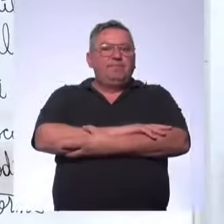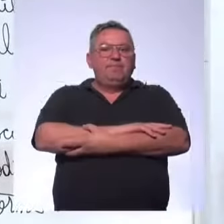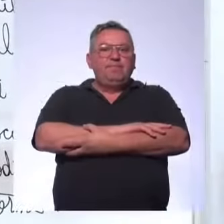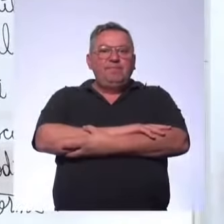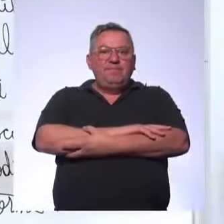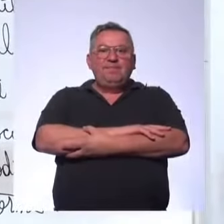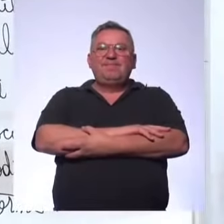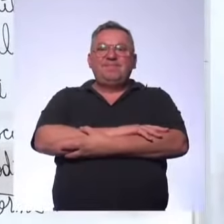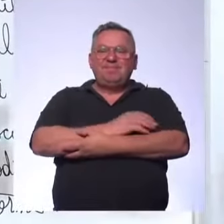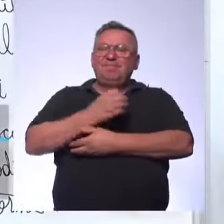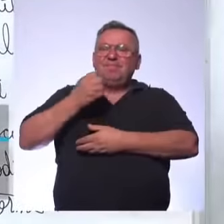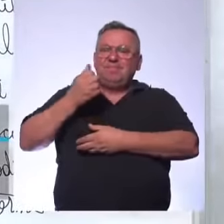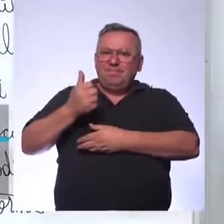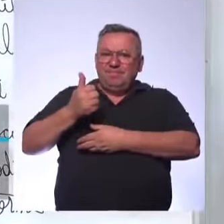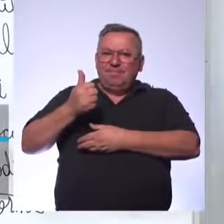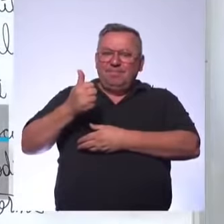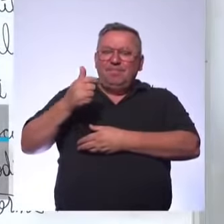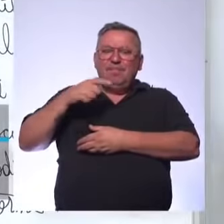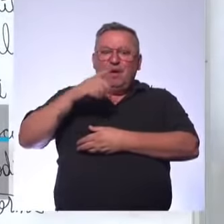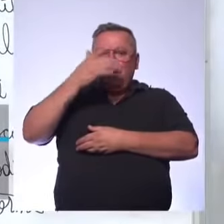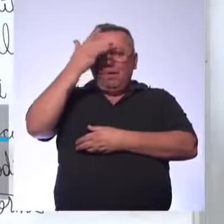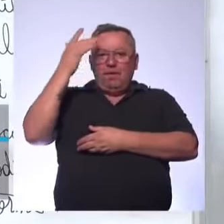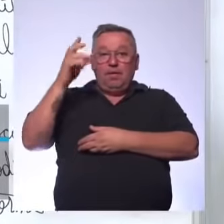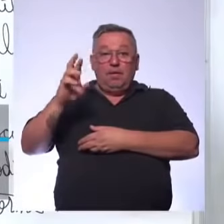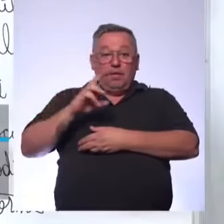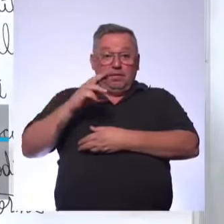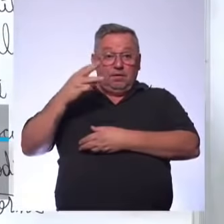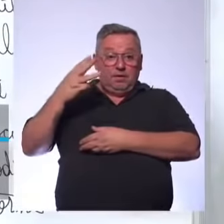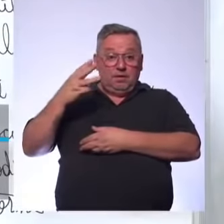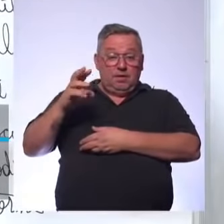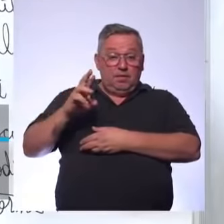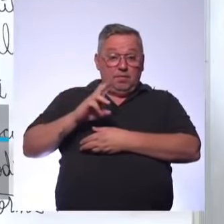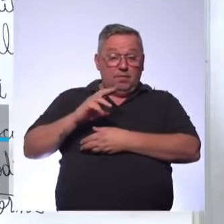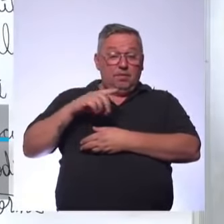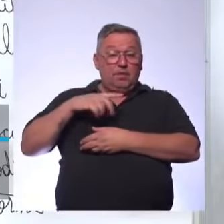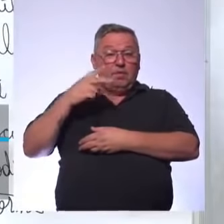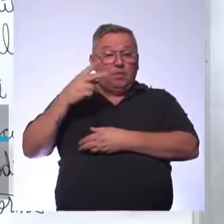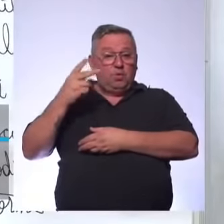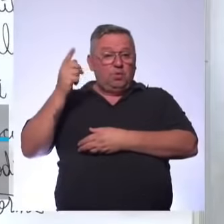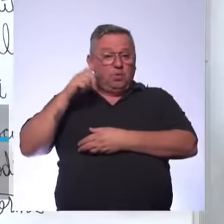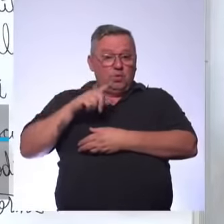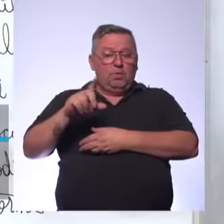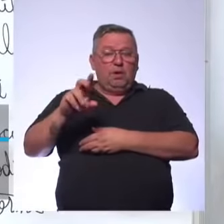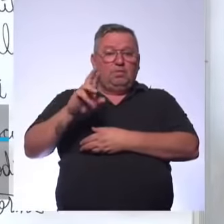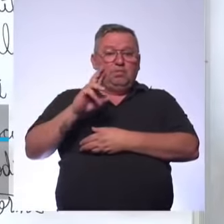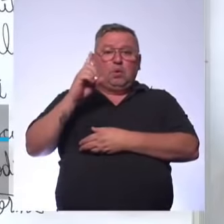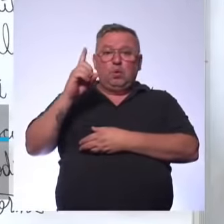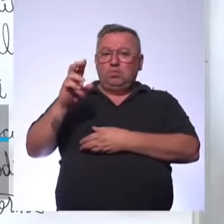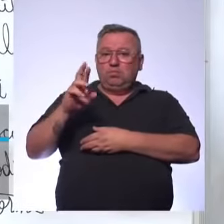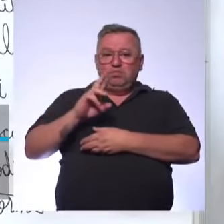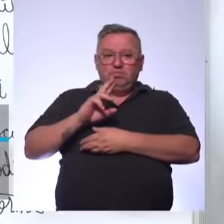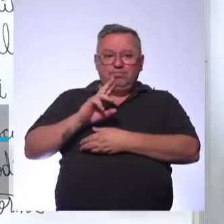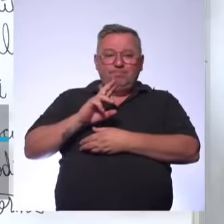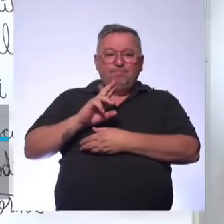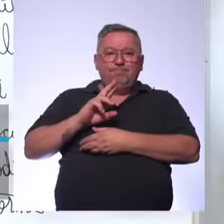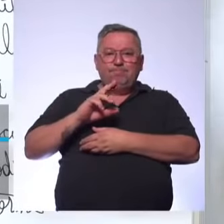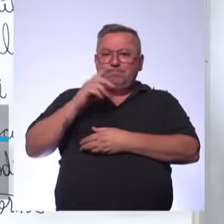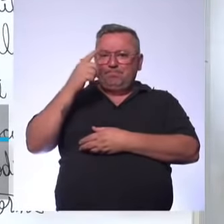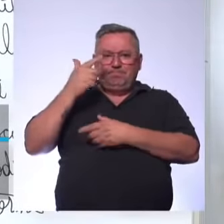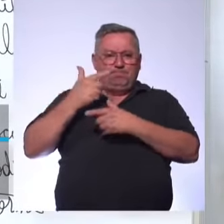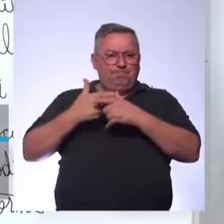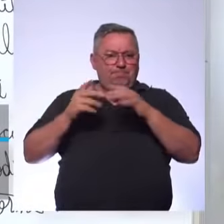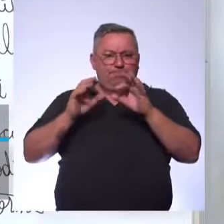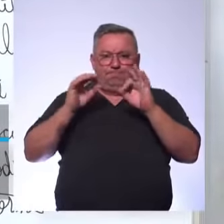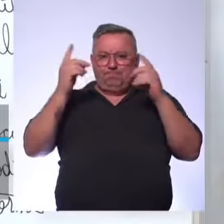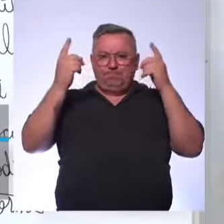Muito bem. Tem gente que conseguiu dar três respostas, tem gente que conseguiu dar duas, tem gente que conseguiu colocar uma resposta completa. Don't worry,